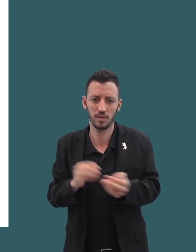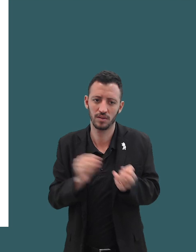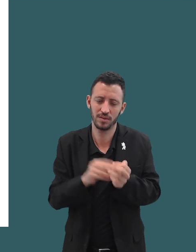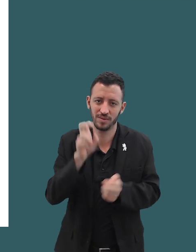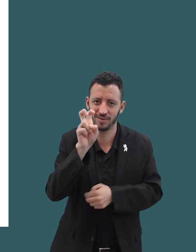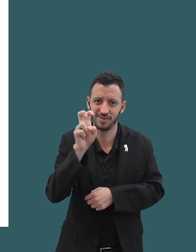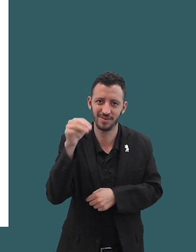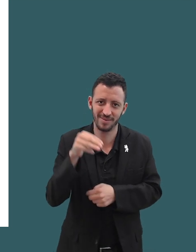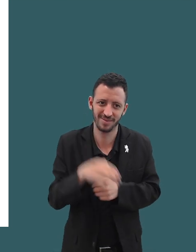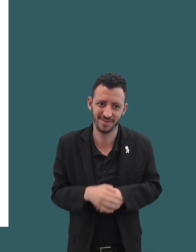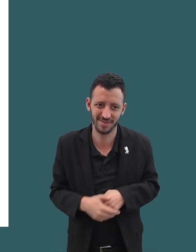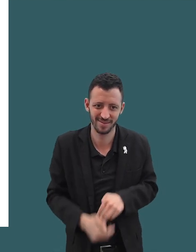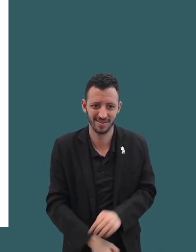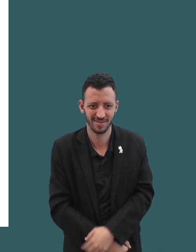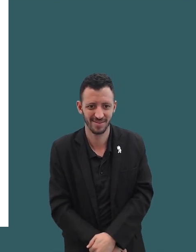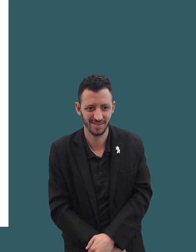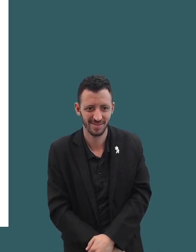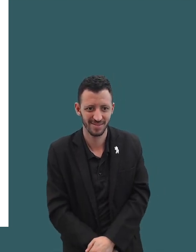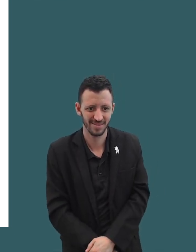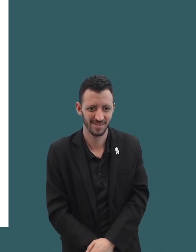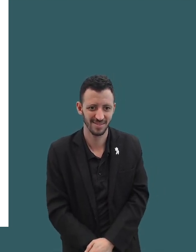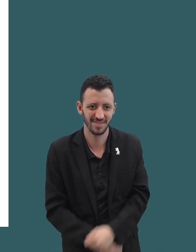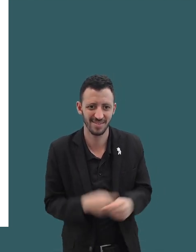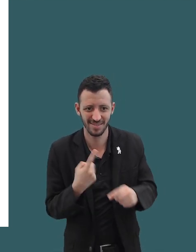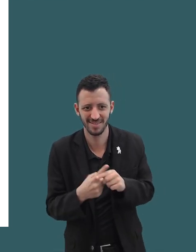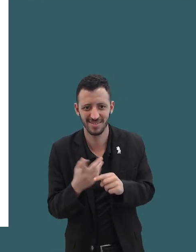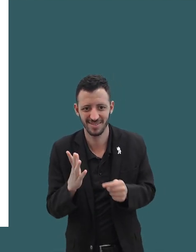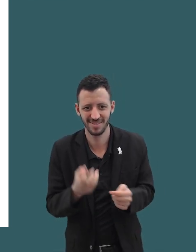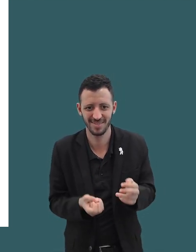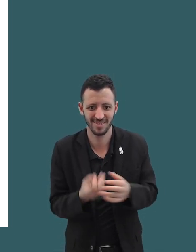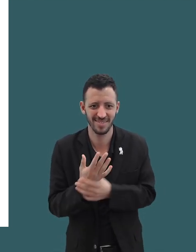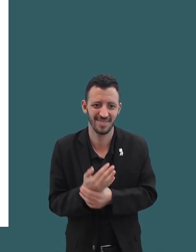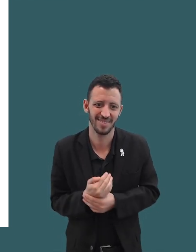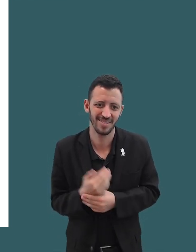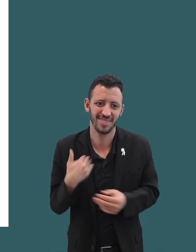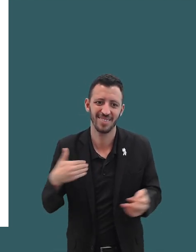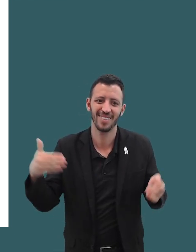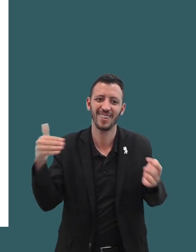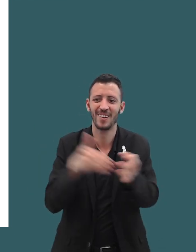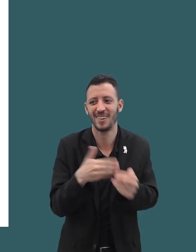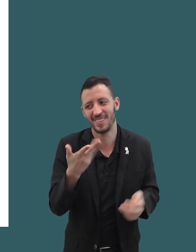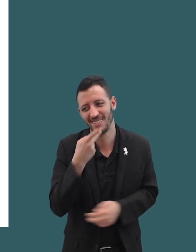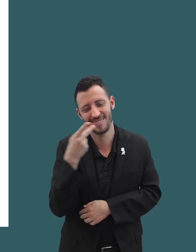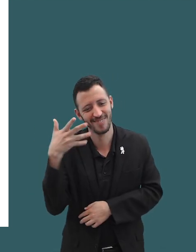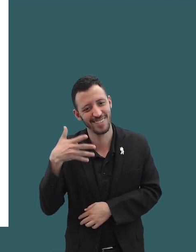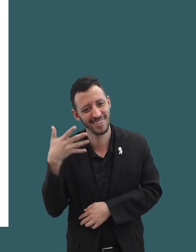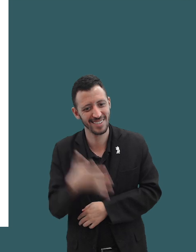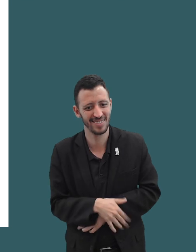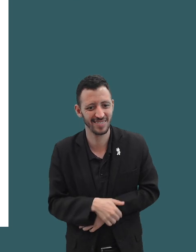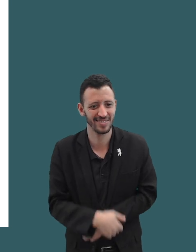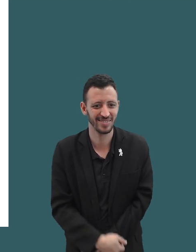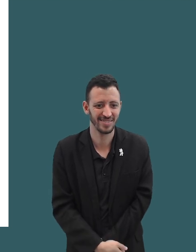Hã? Ah, vai ser tolerante, né? Porque, enfim, eu sou a última e o povo... Né?